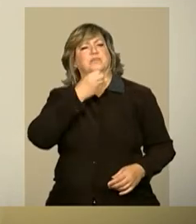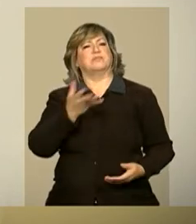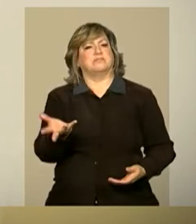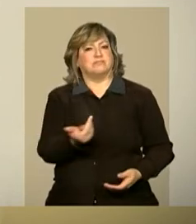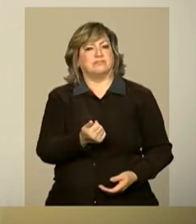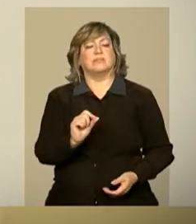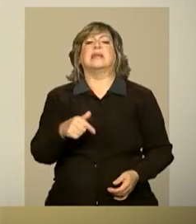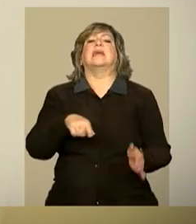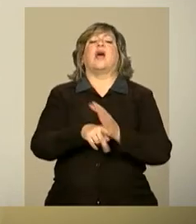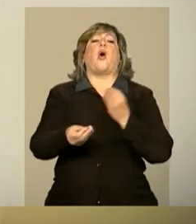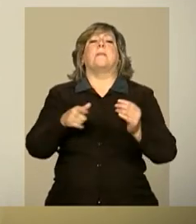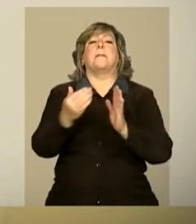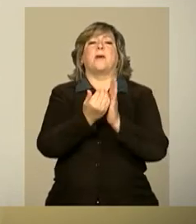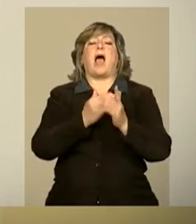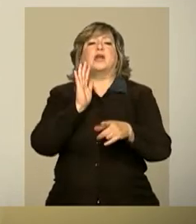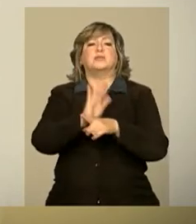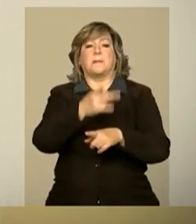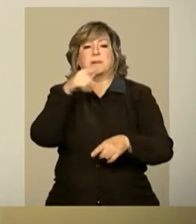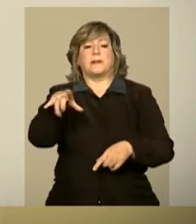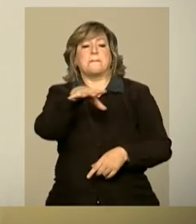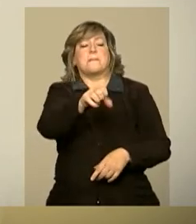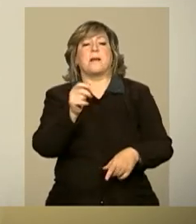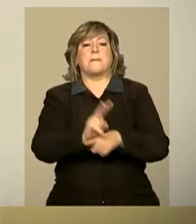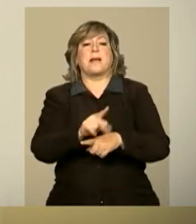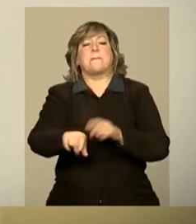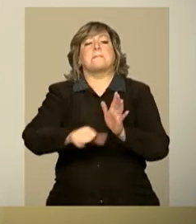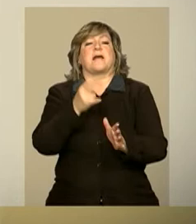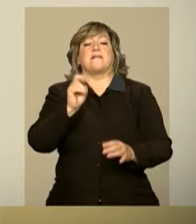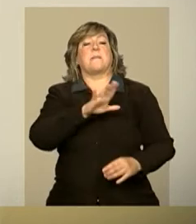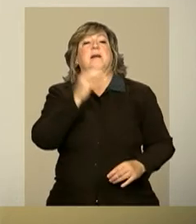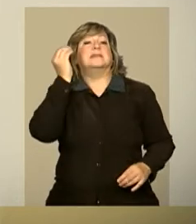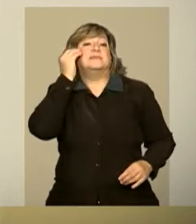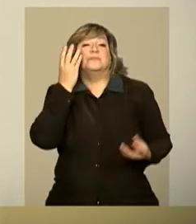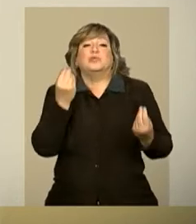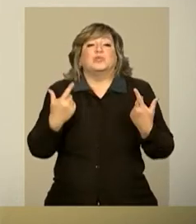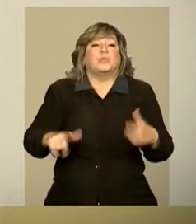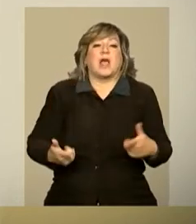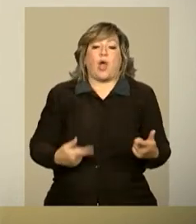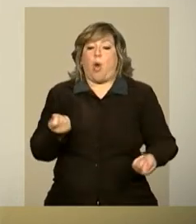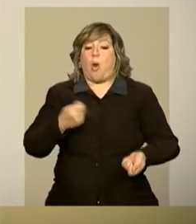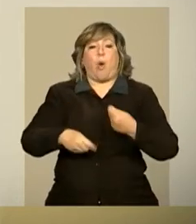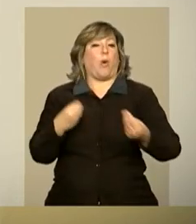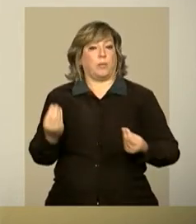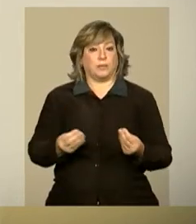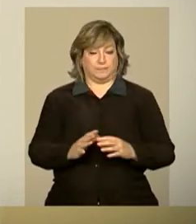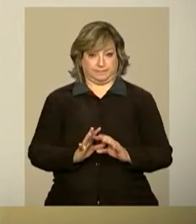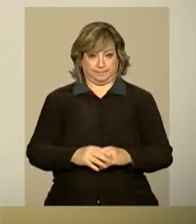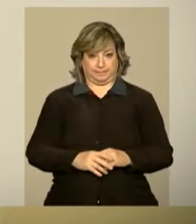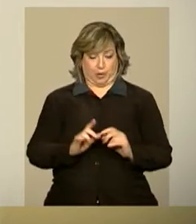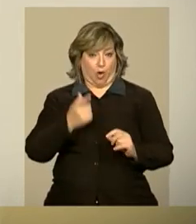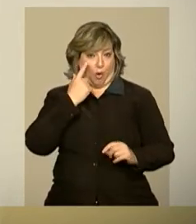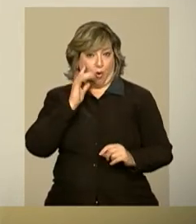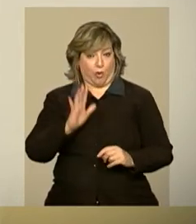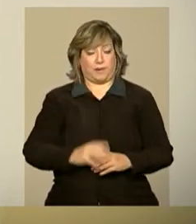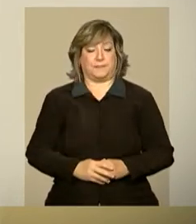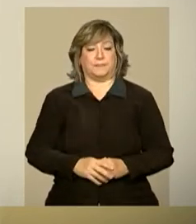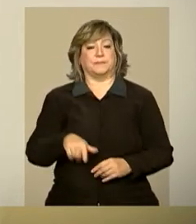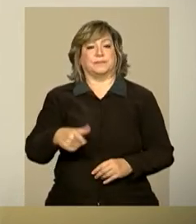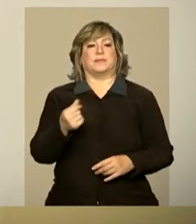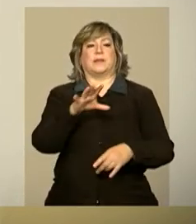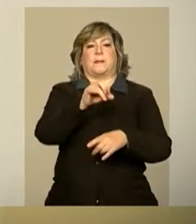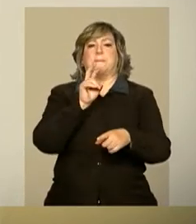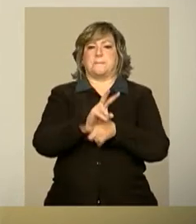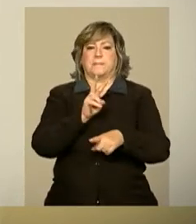crescer ajuda aquela pessoa que pegou um empréstimo pela primeira vez mas não tem muita experiência para tocar um negócio Olha só Luciano além de